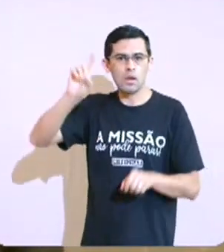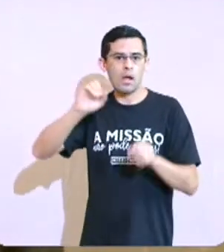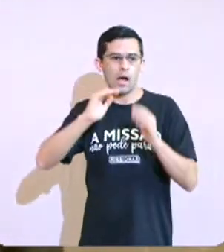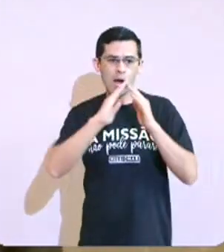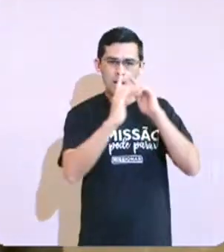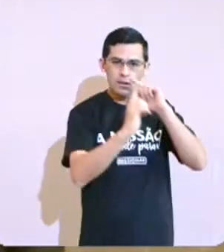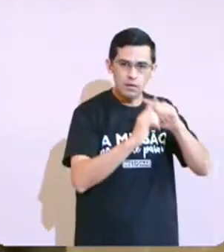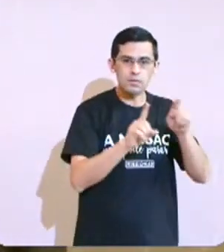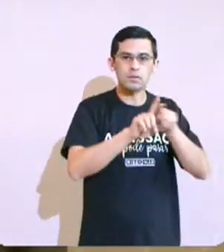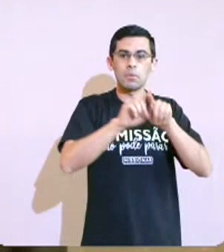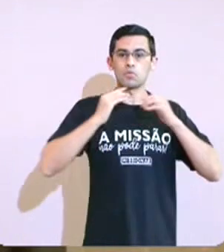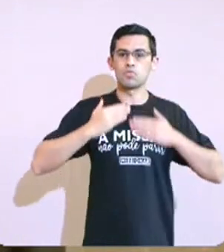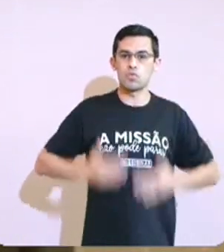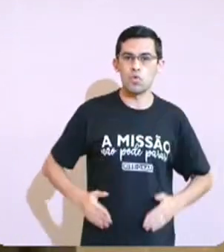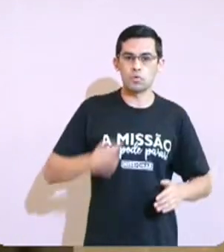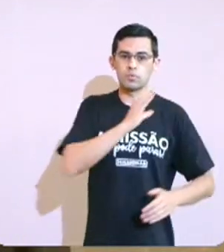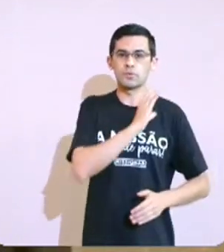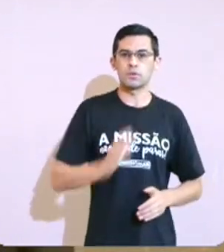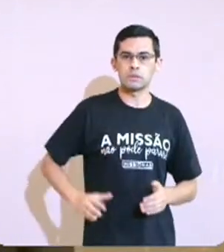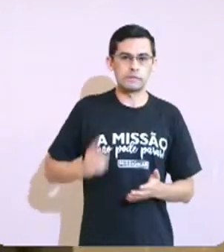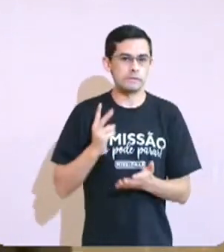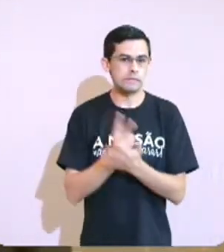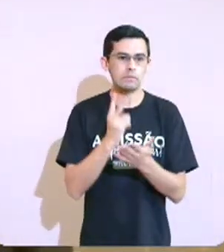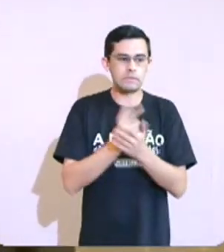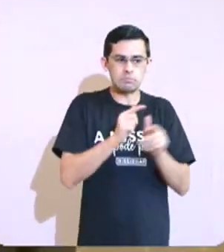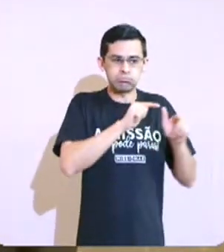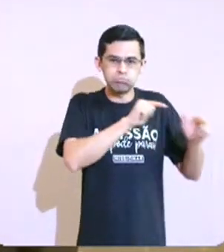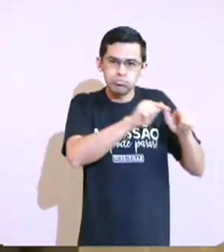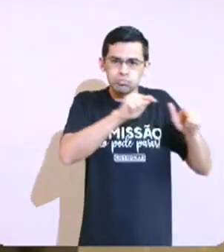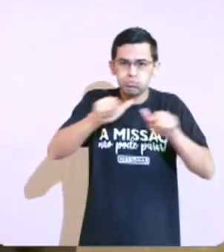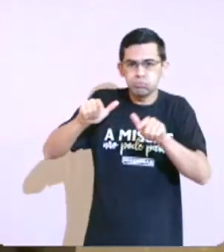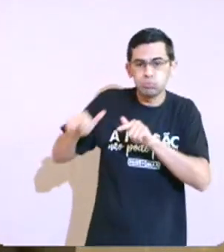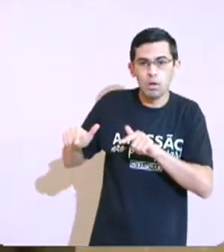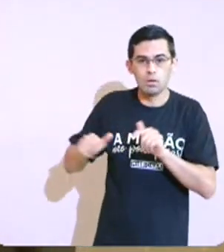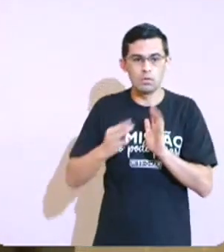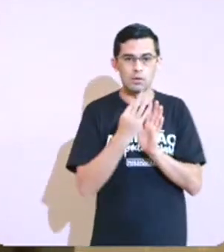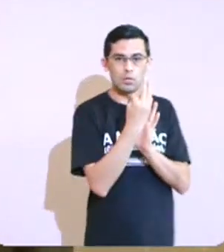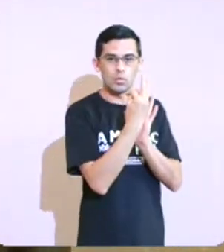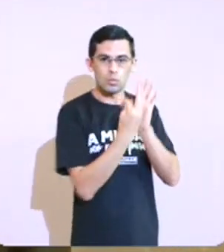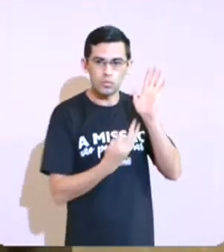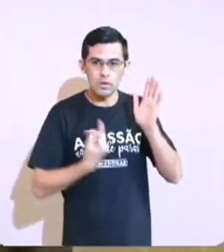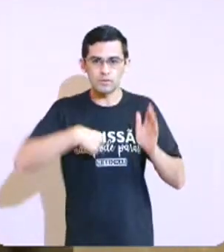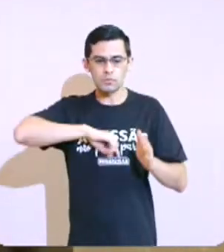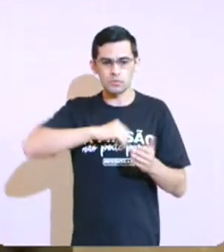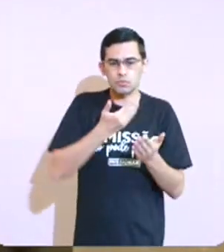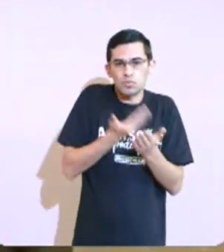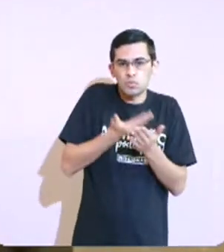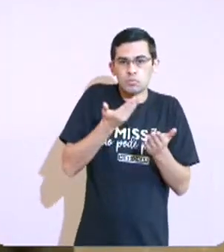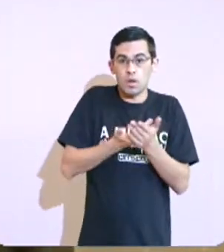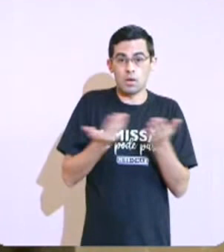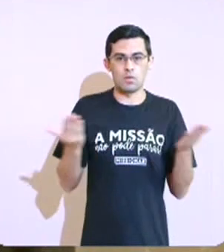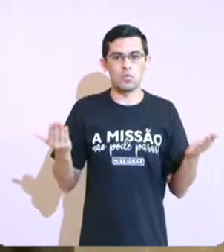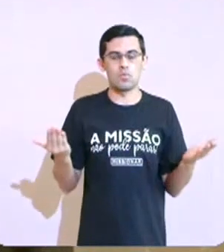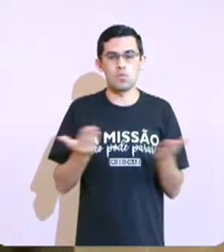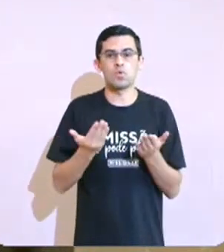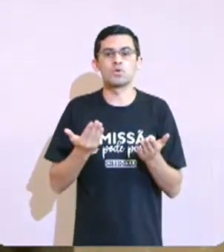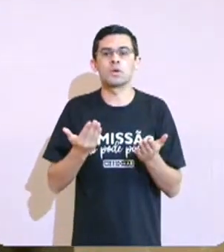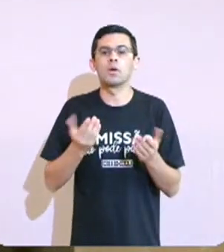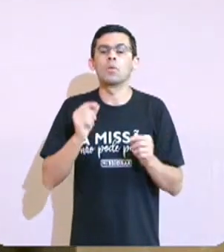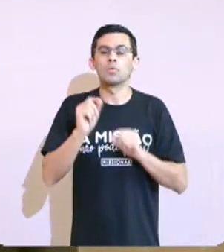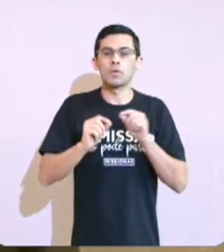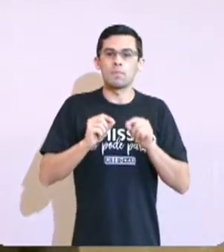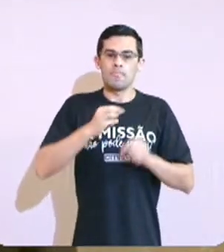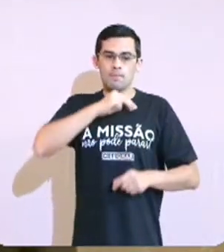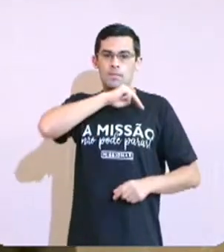que é o corpo de Cristo, estão sempre em movimento. O texto da nossa meditação neste dia vem